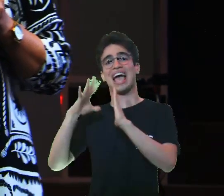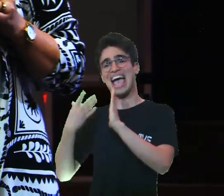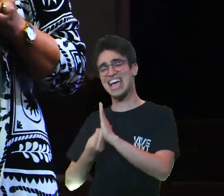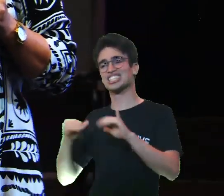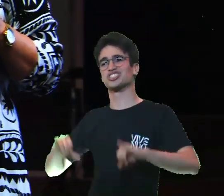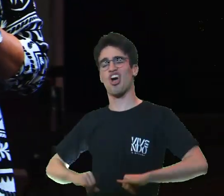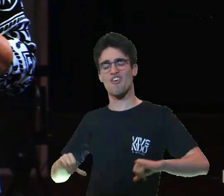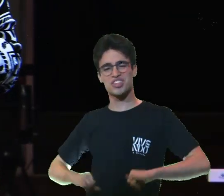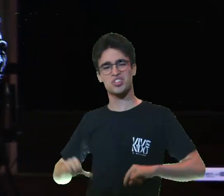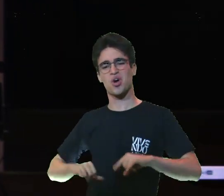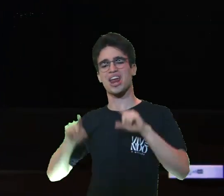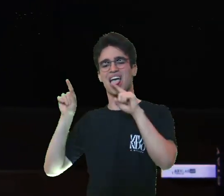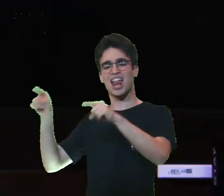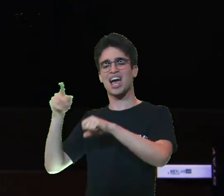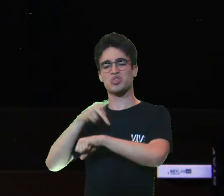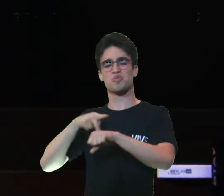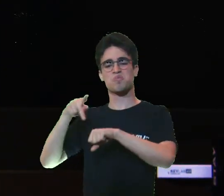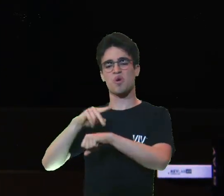povos não alcançados.